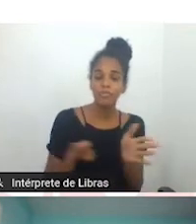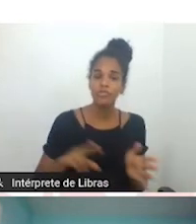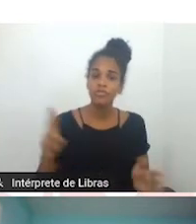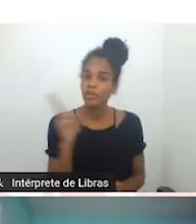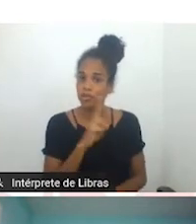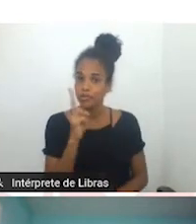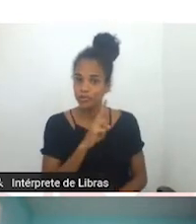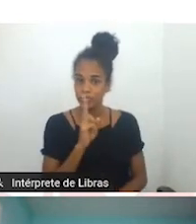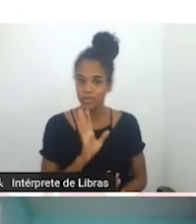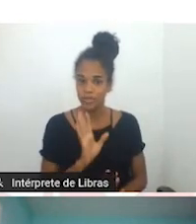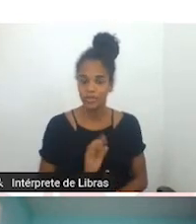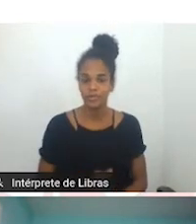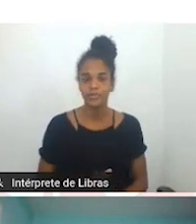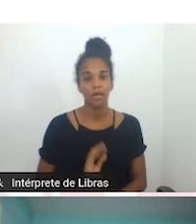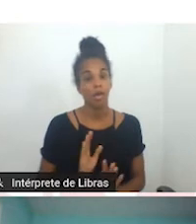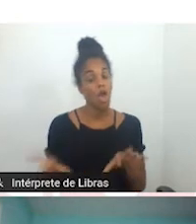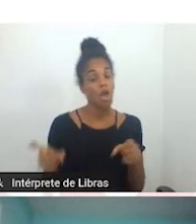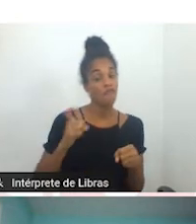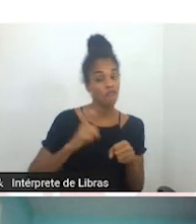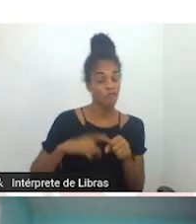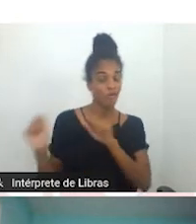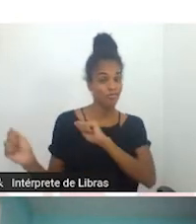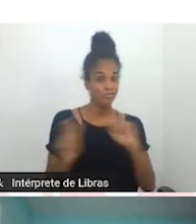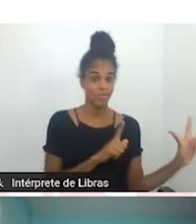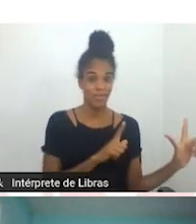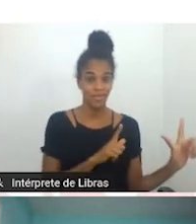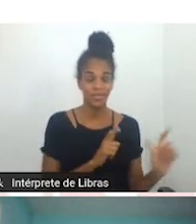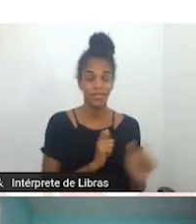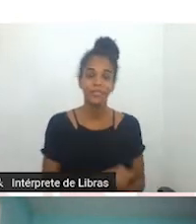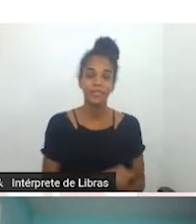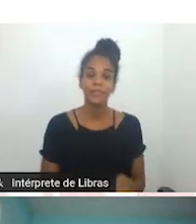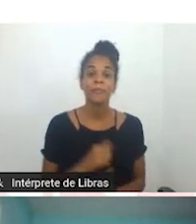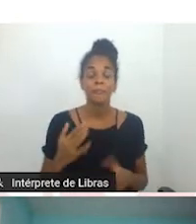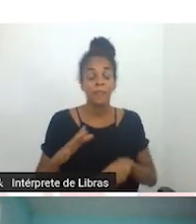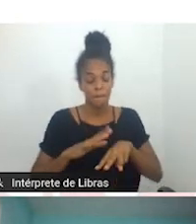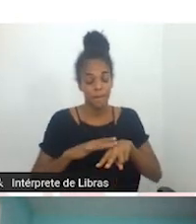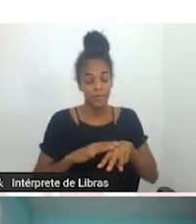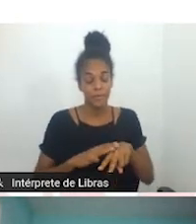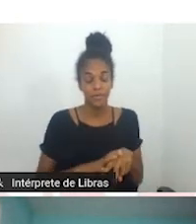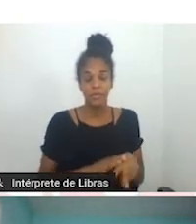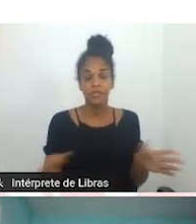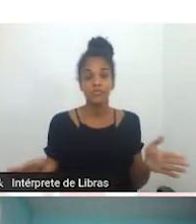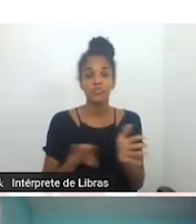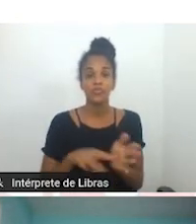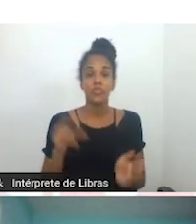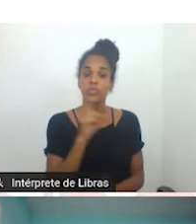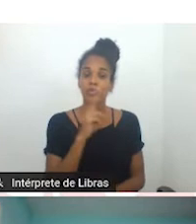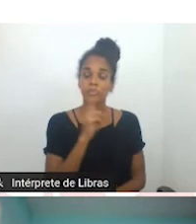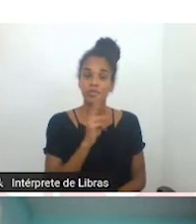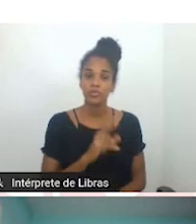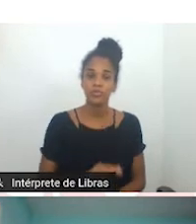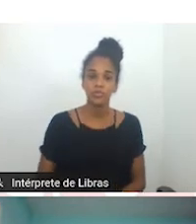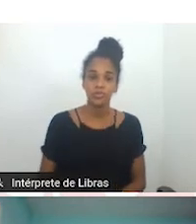pode retorna o slide. Os pacientes que chegam na urgência. Alguns eu interno, outros eu mando para